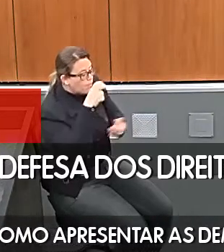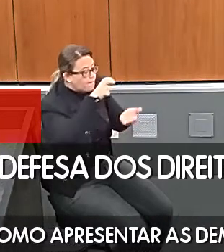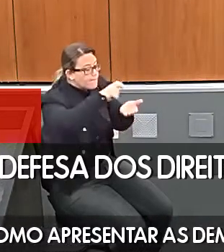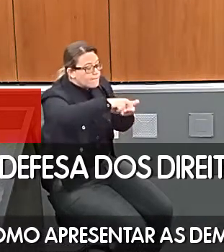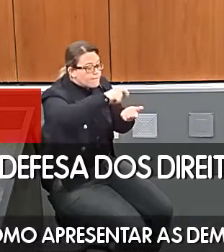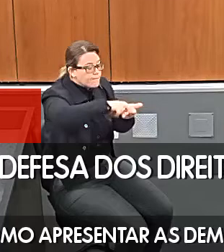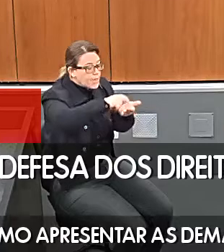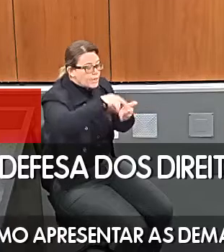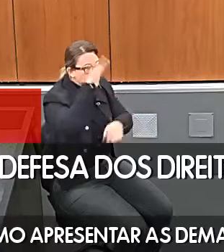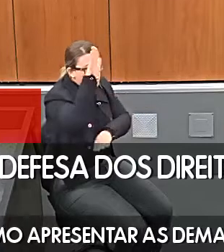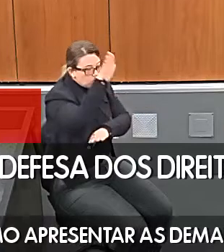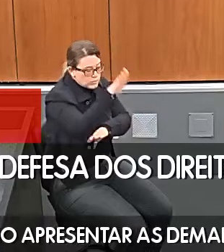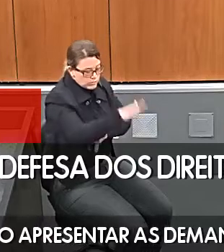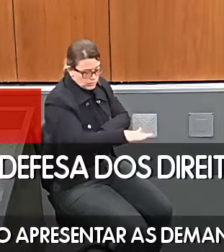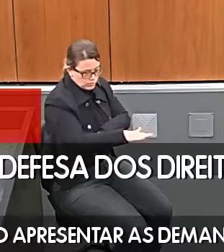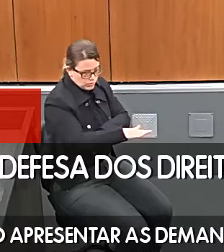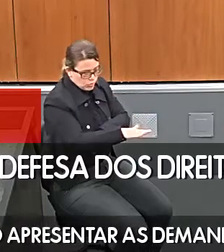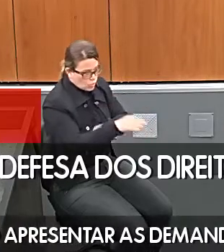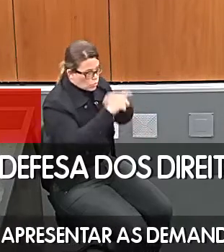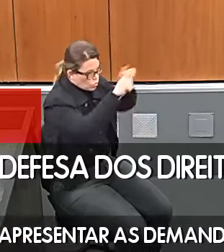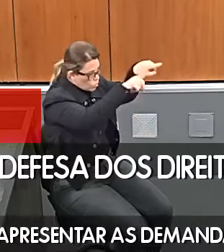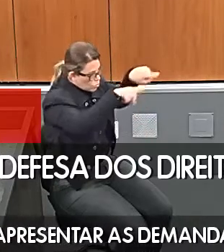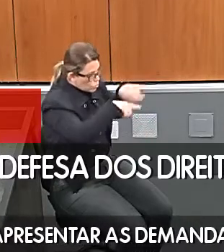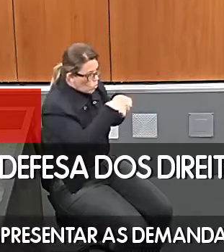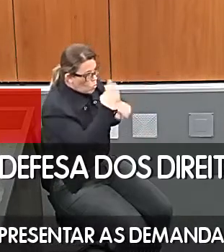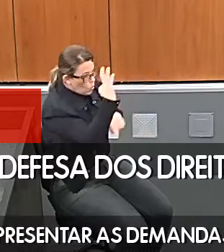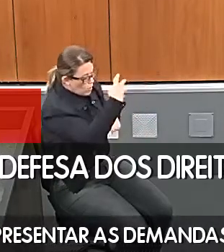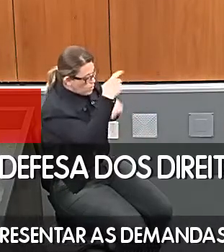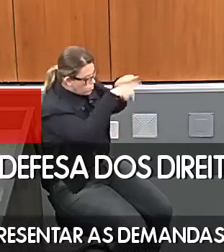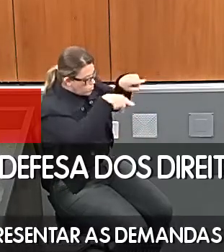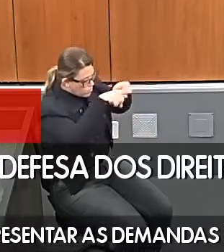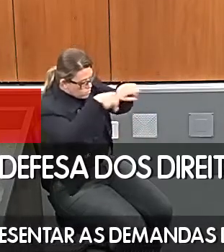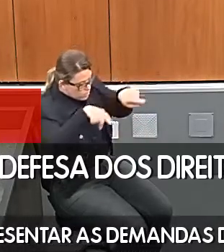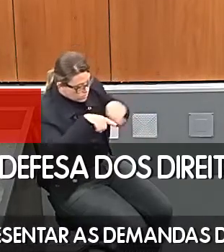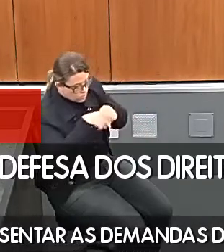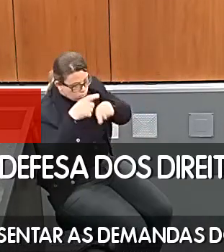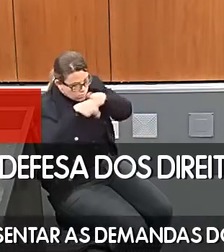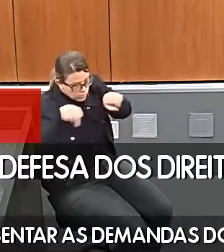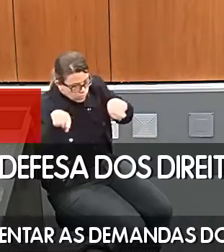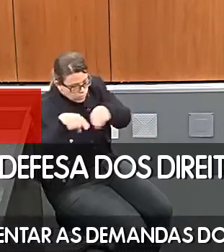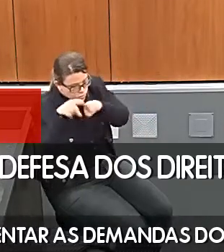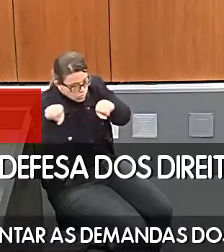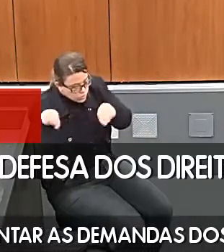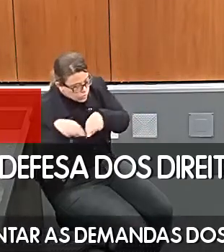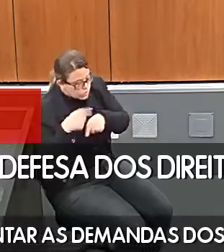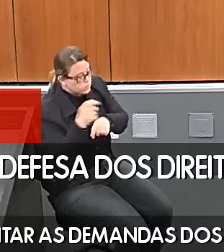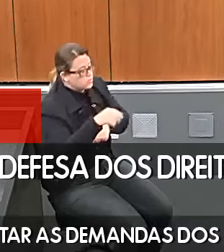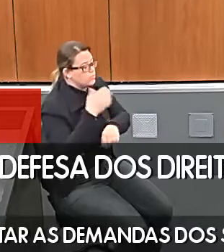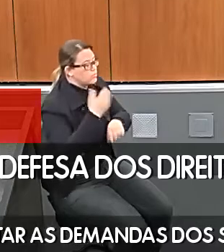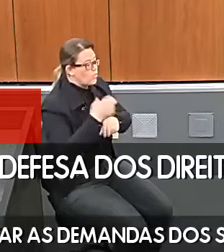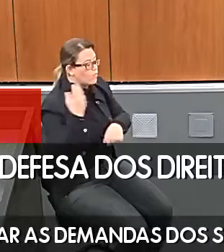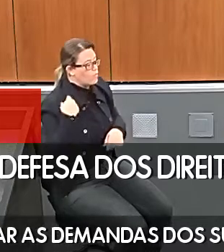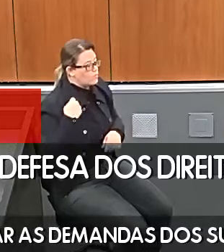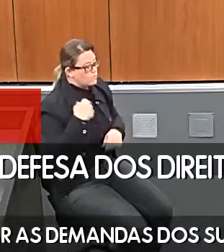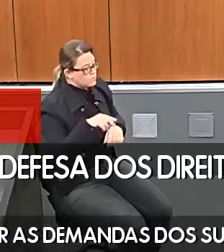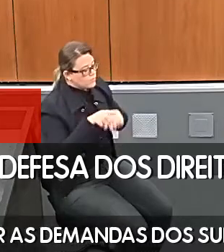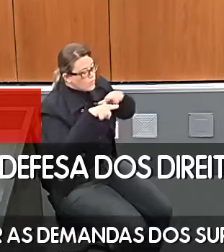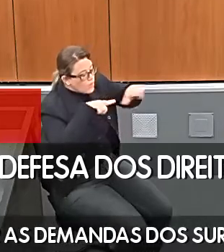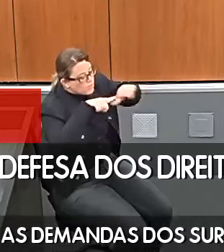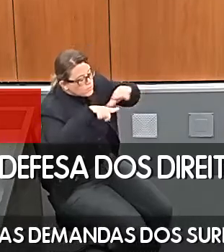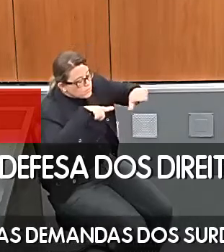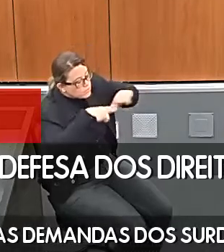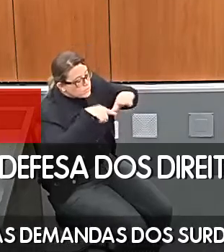assim formadas 4 turmas de funcionários. O curso está sendo ministrado pelas supervisoras do CAP São